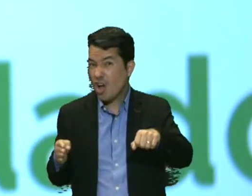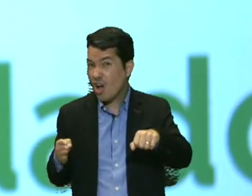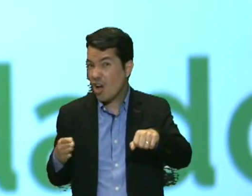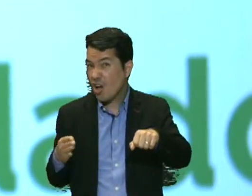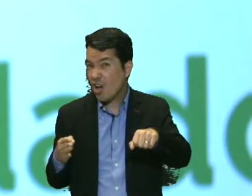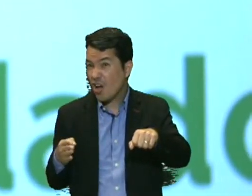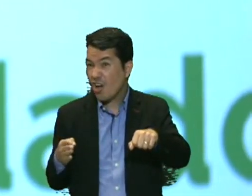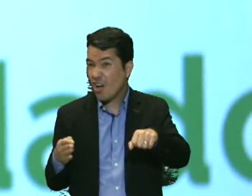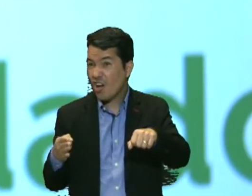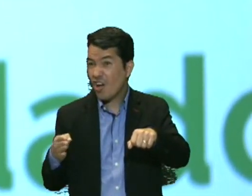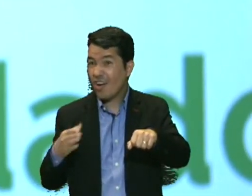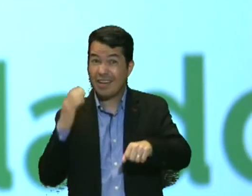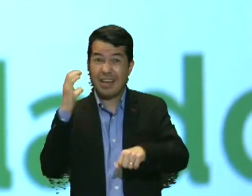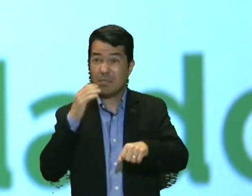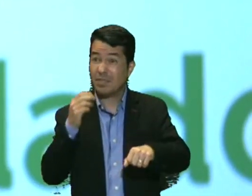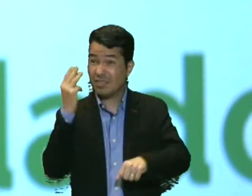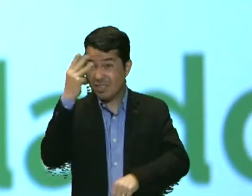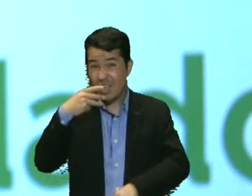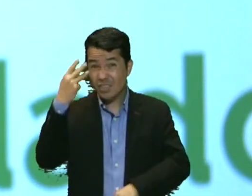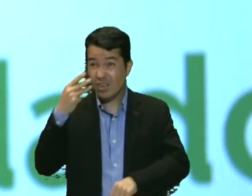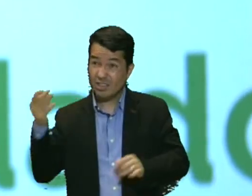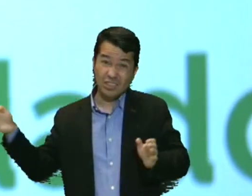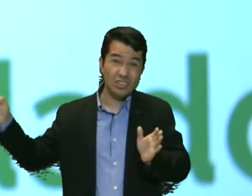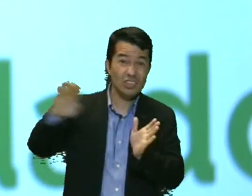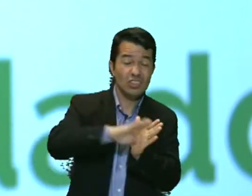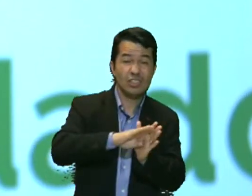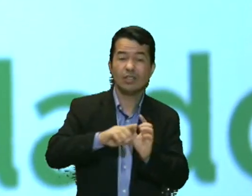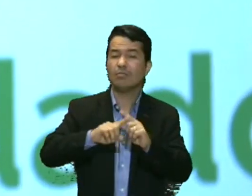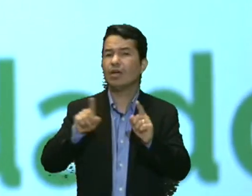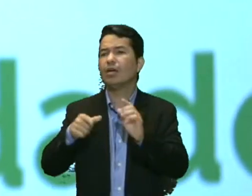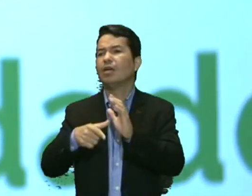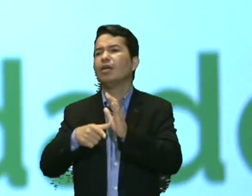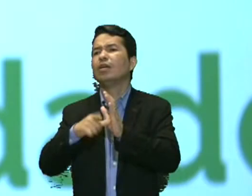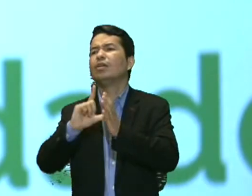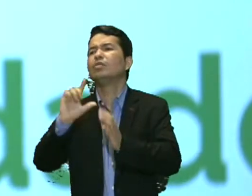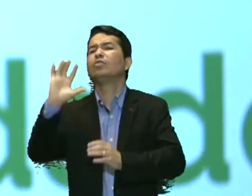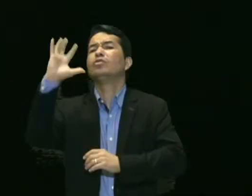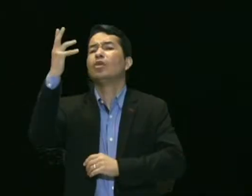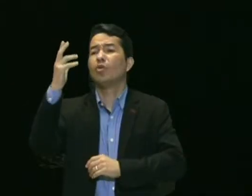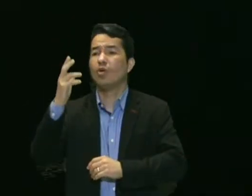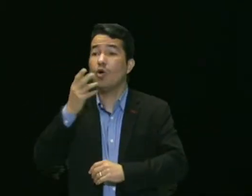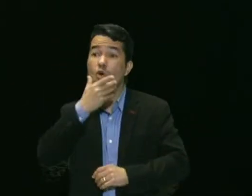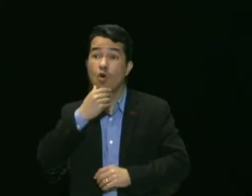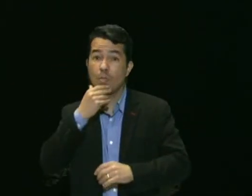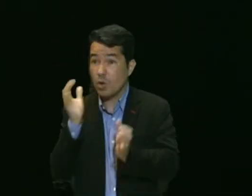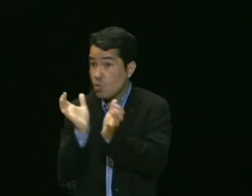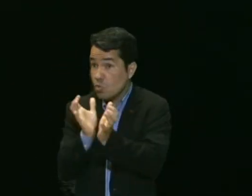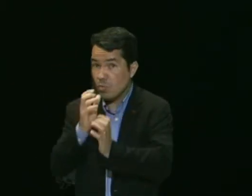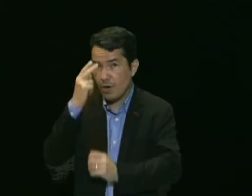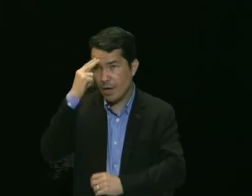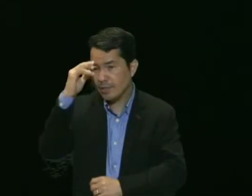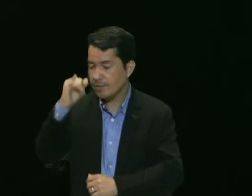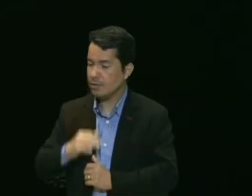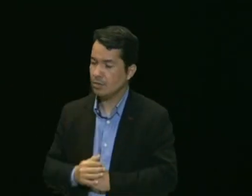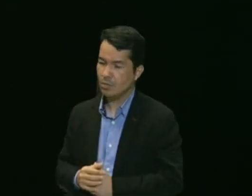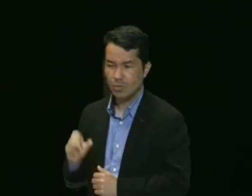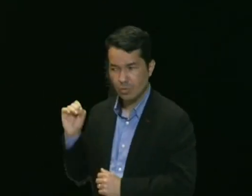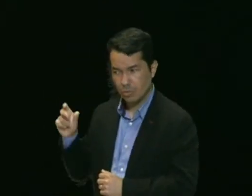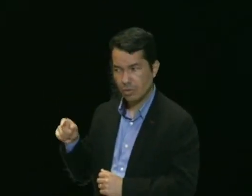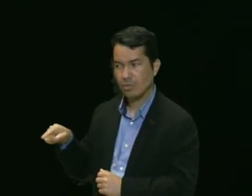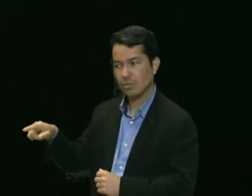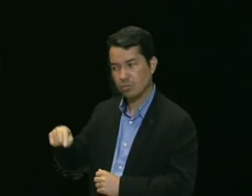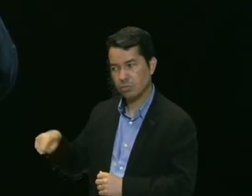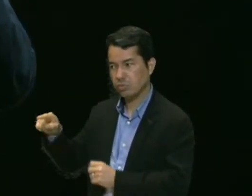Príncipe. Mas aí sabe o que eles fizeram? Tá bom, nós vamos liberar vocês, mas o ônibus e o motorista ficam aqui.